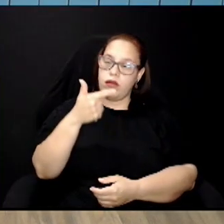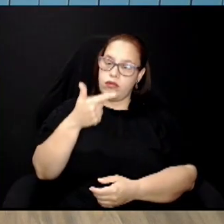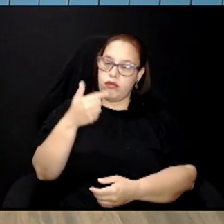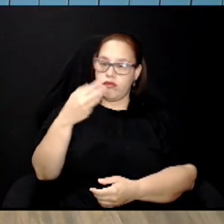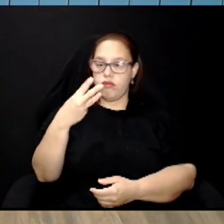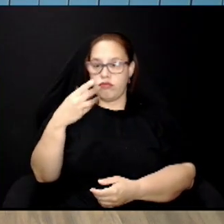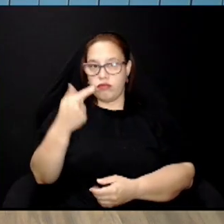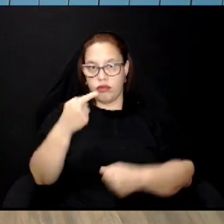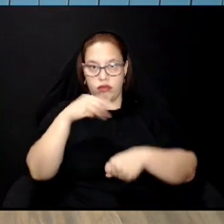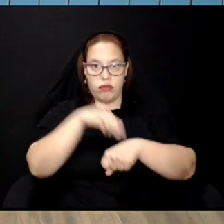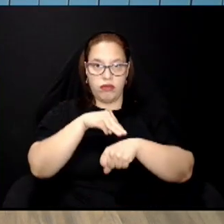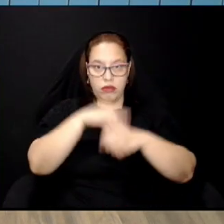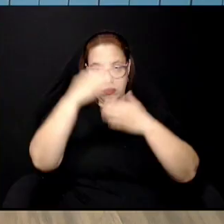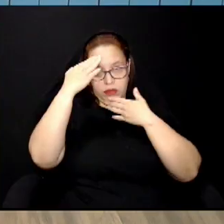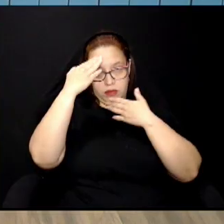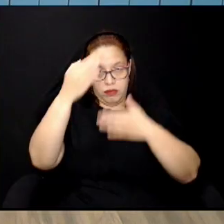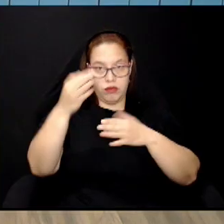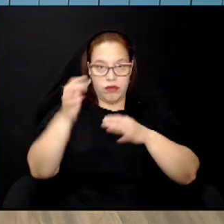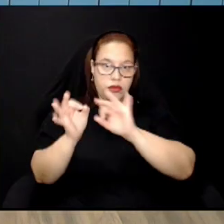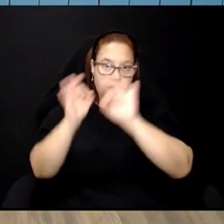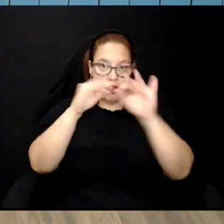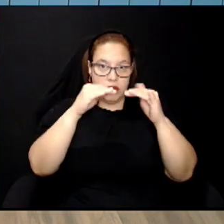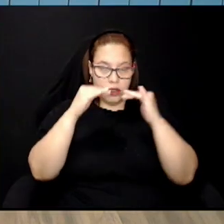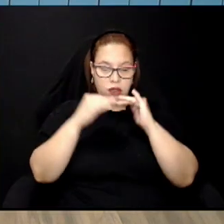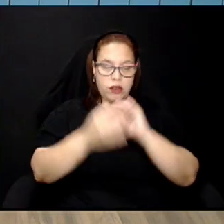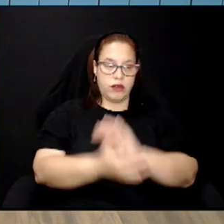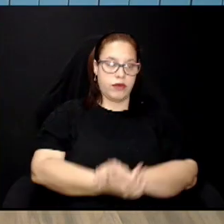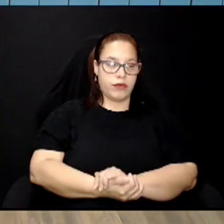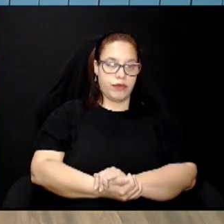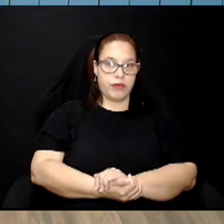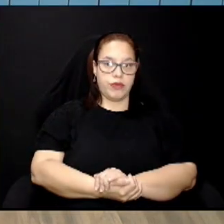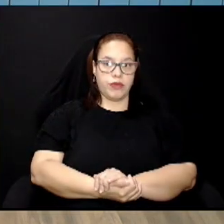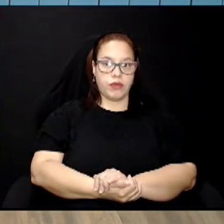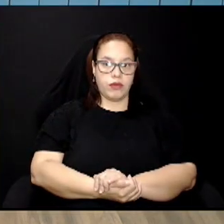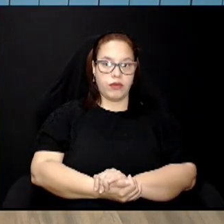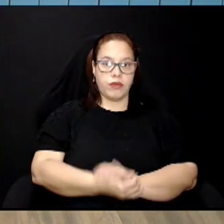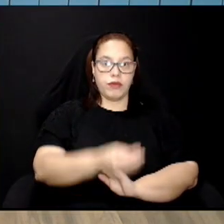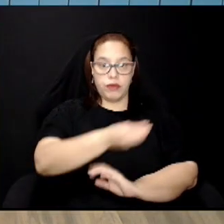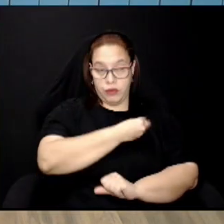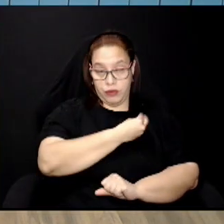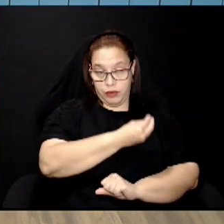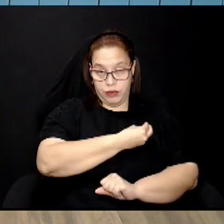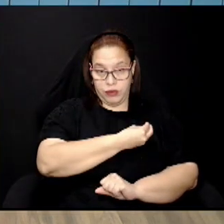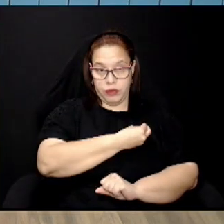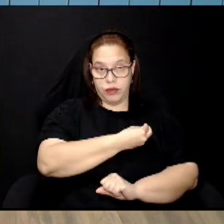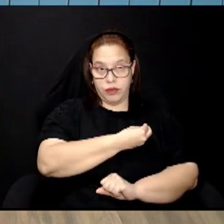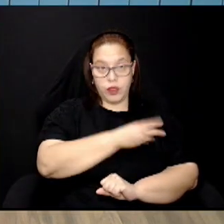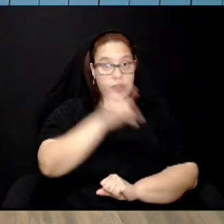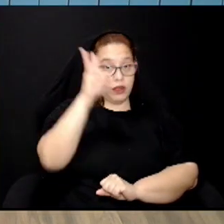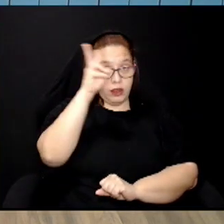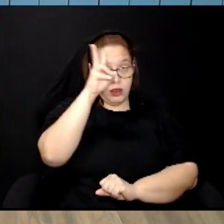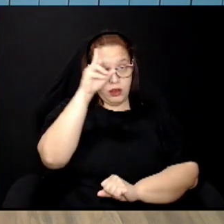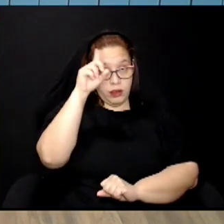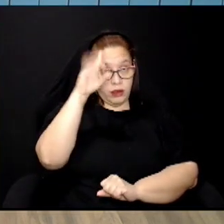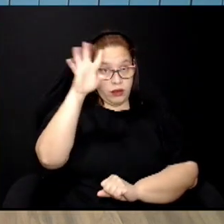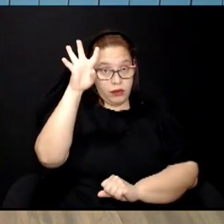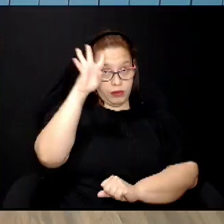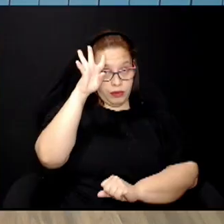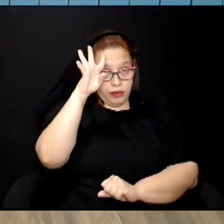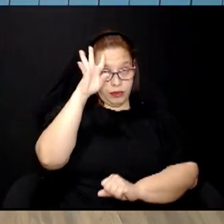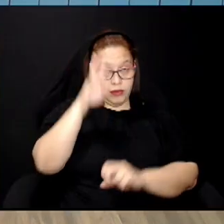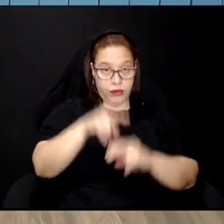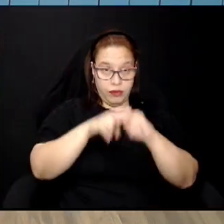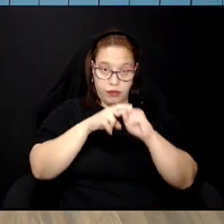12:31. Muito obrigado pela sua companhia, pela sua audiência. Nós estamos ao vivo. Lembrando que hoje é quarta-feira, portanto é dia de